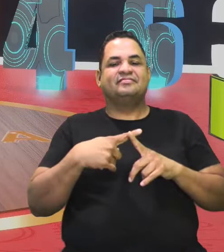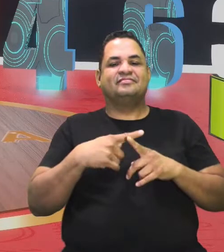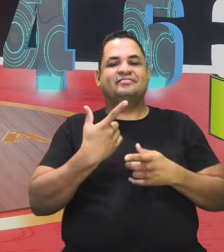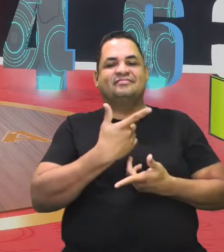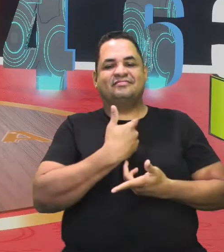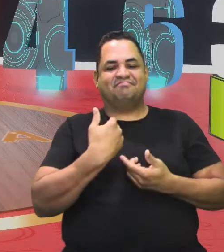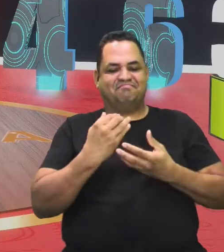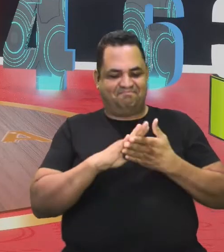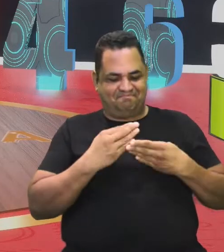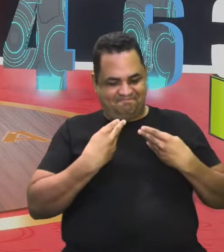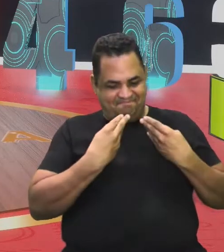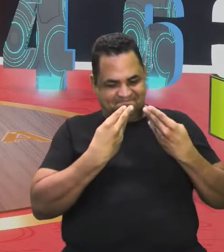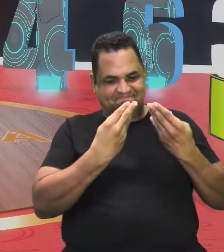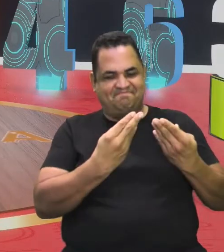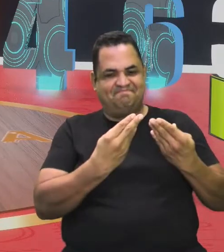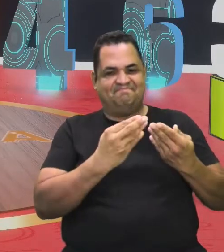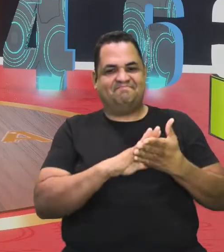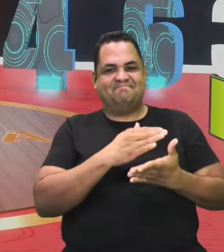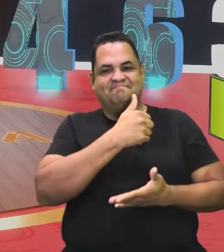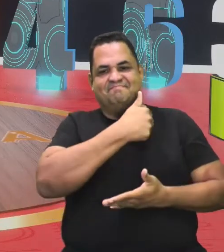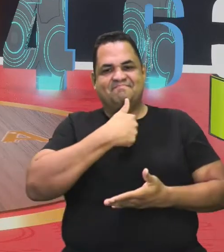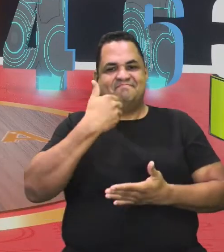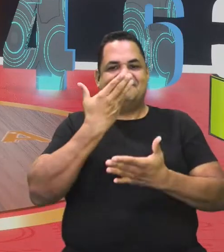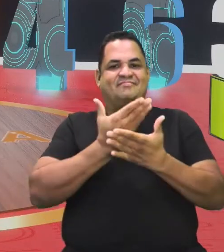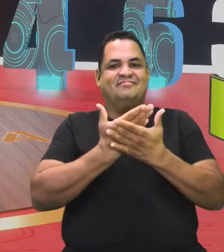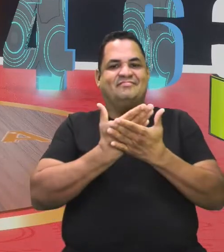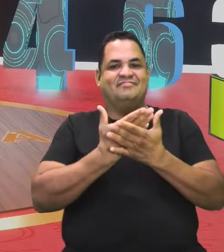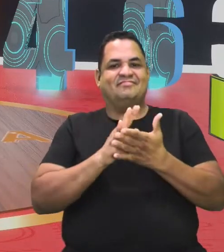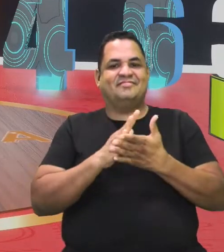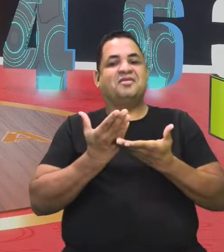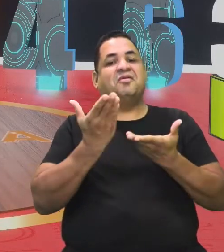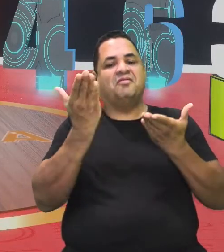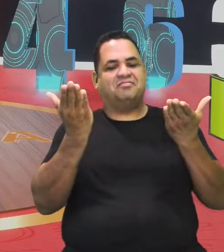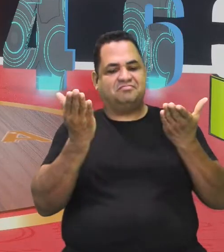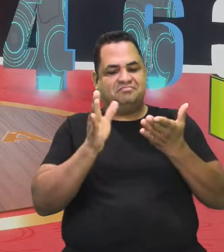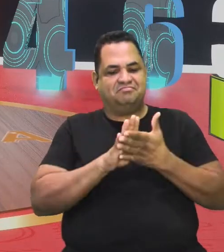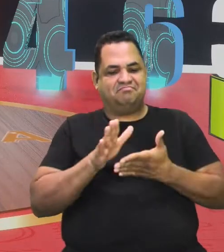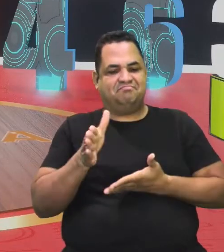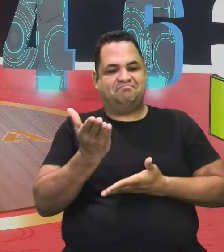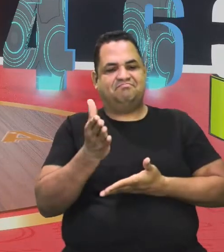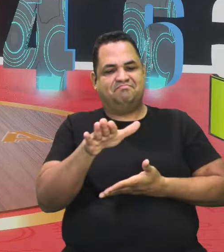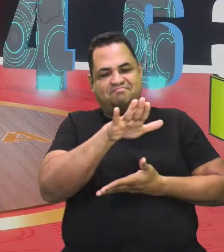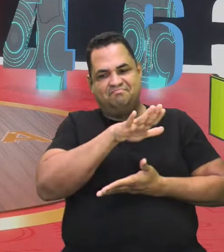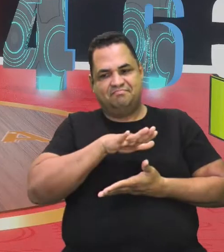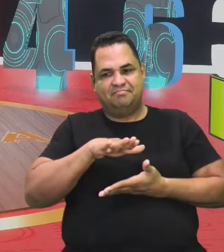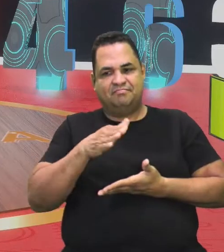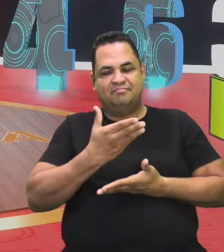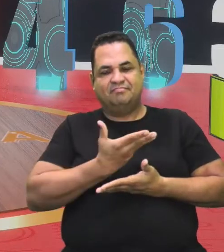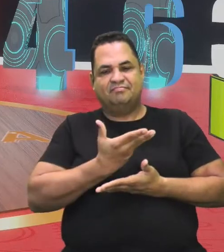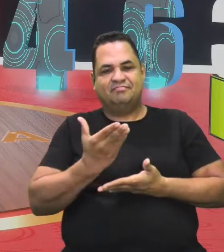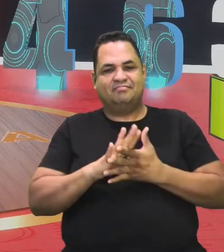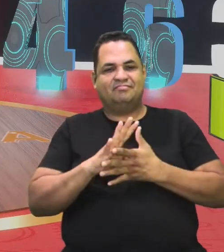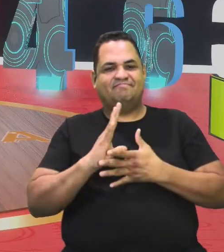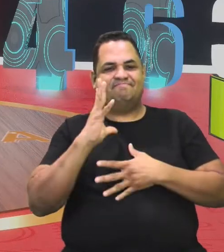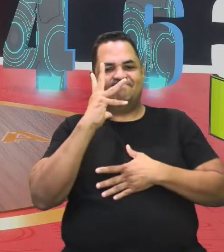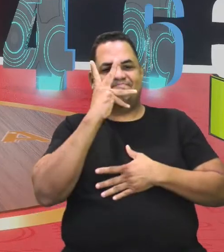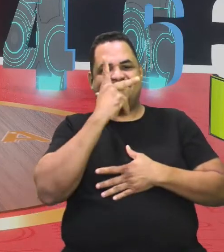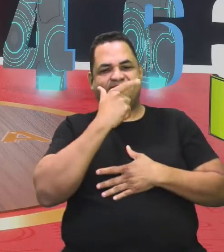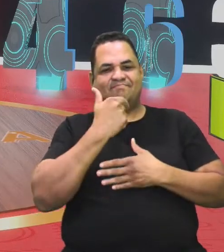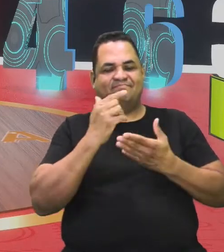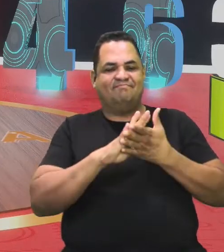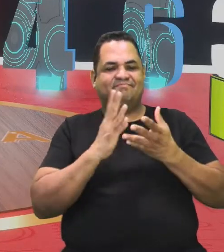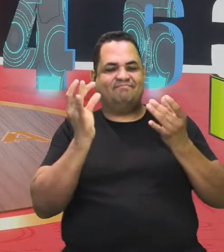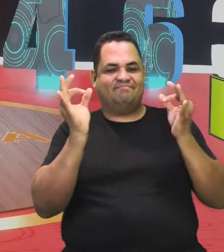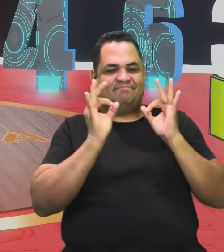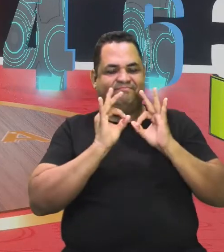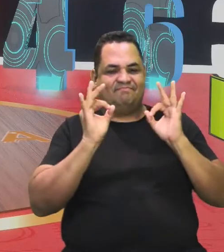vocês merecem a melhor aula num cenário bem agradável, não é? Um negócio bonito. Gente, ficou lindo demais. Então